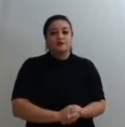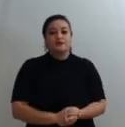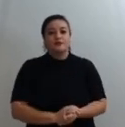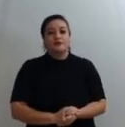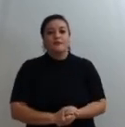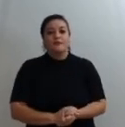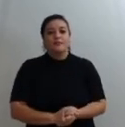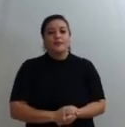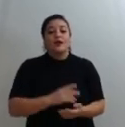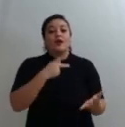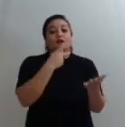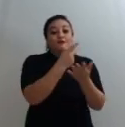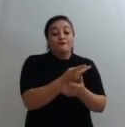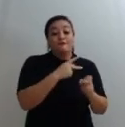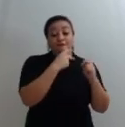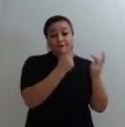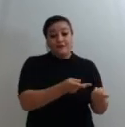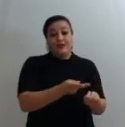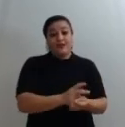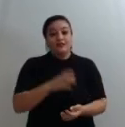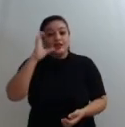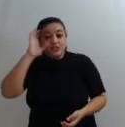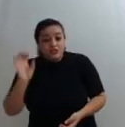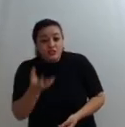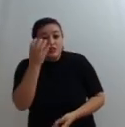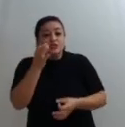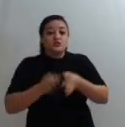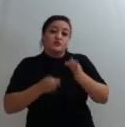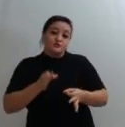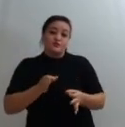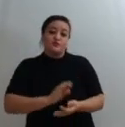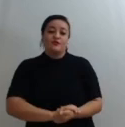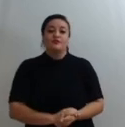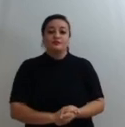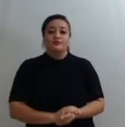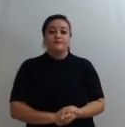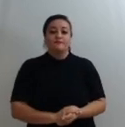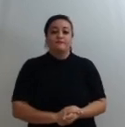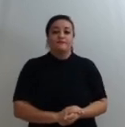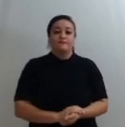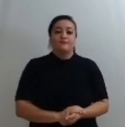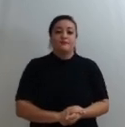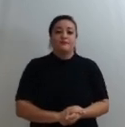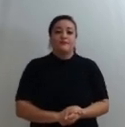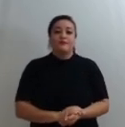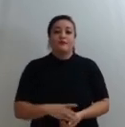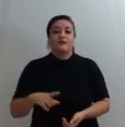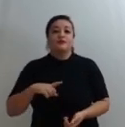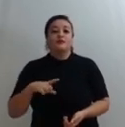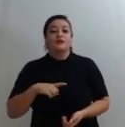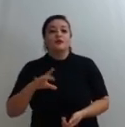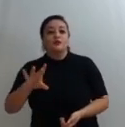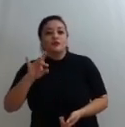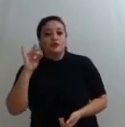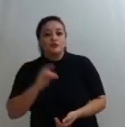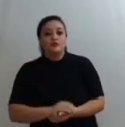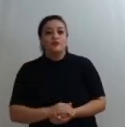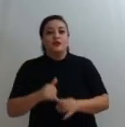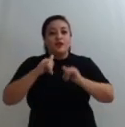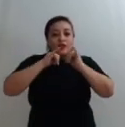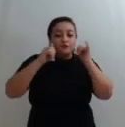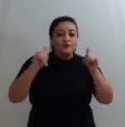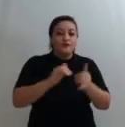esse instaurado a partir de informações da Corregedoria Geral de Justiça, de colaboração premiada e das informações constantes dos relatórios do